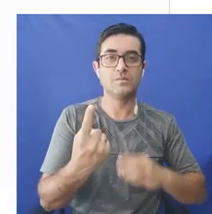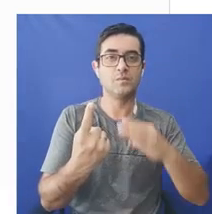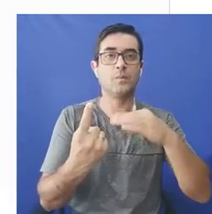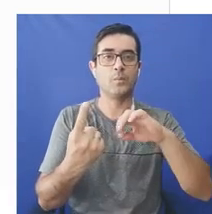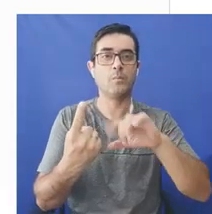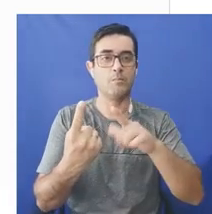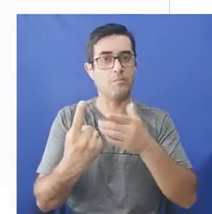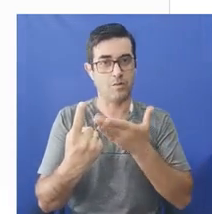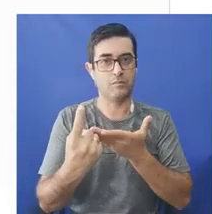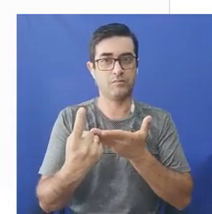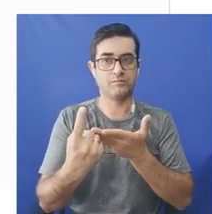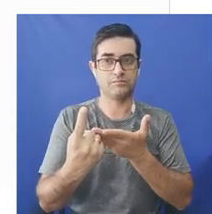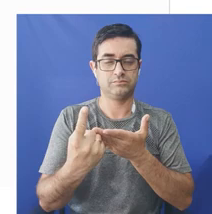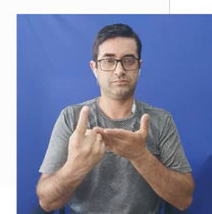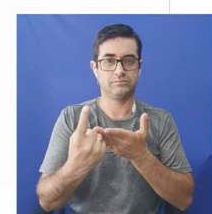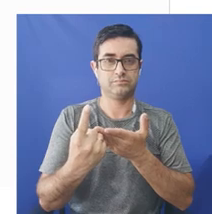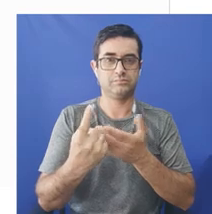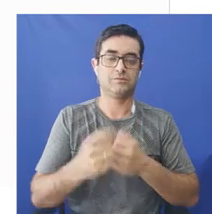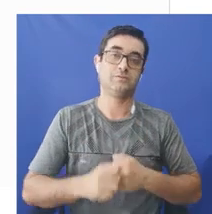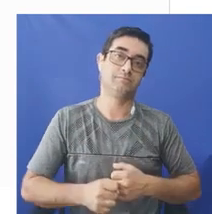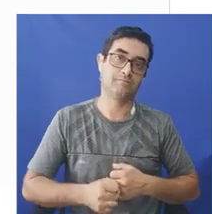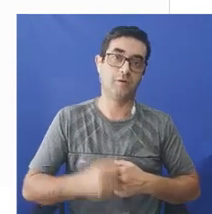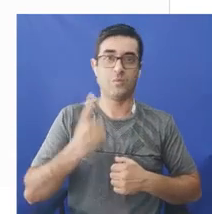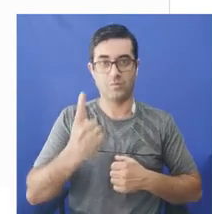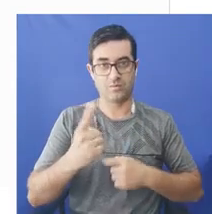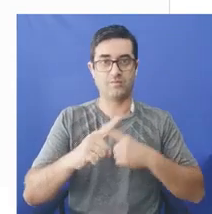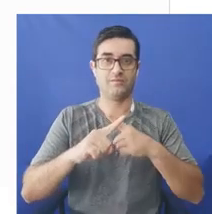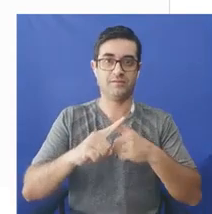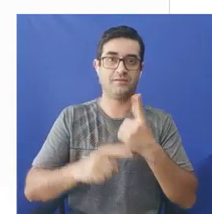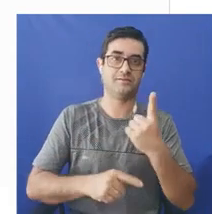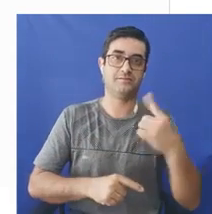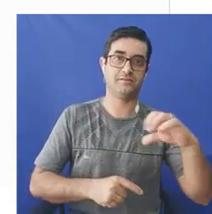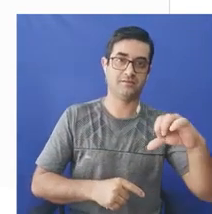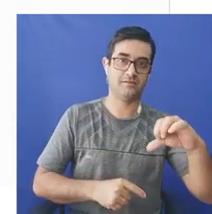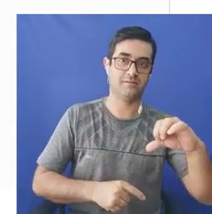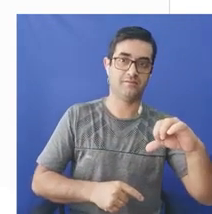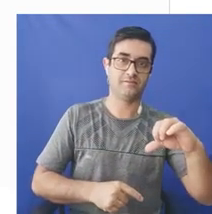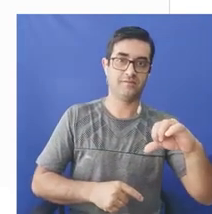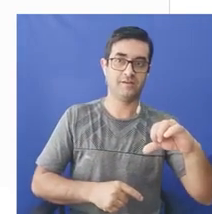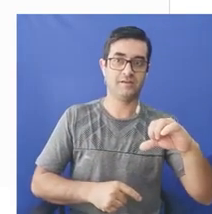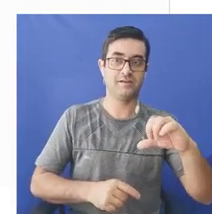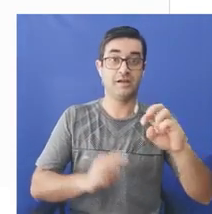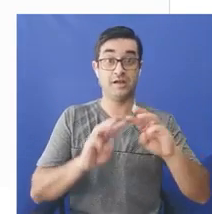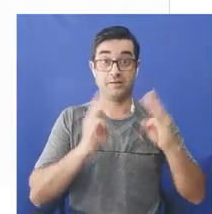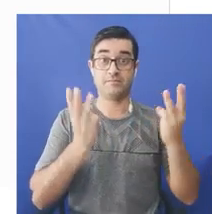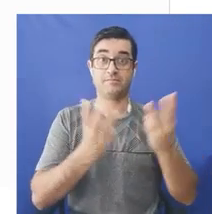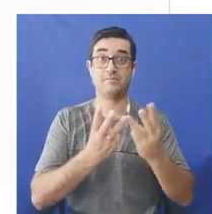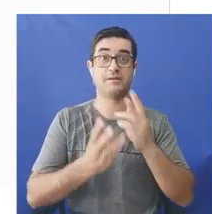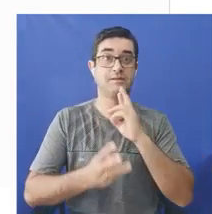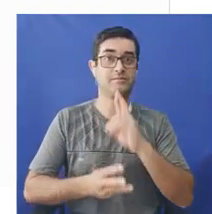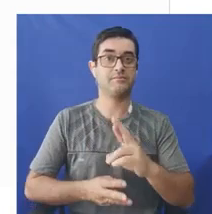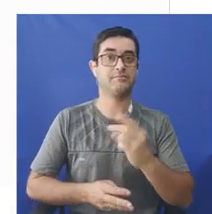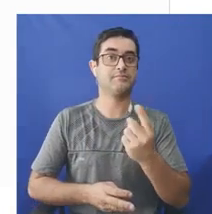Vezes 1, que é o mol, né? Então, 1 mol vezes 19, a massa é